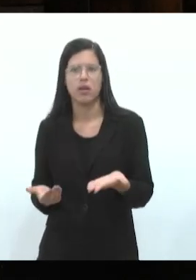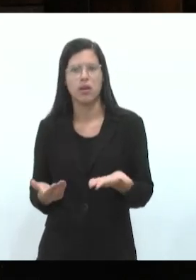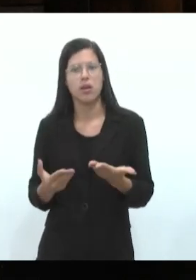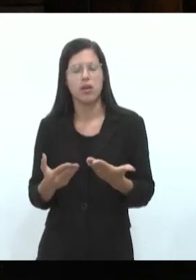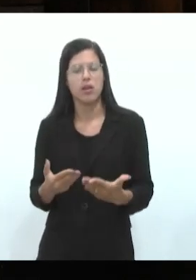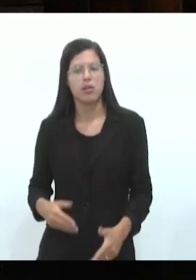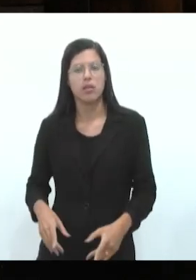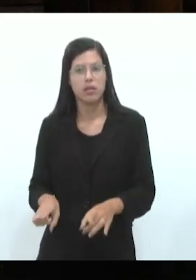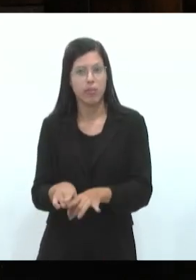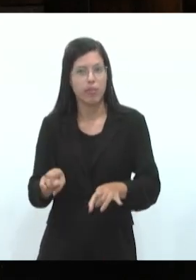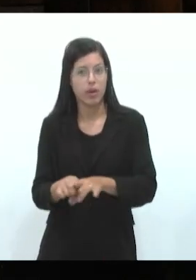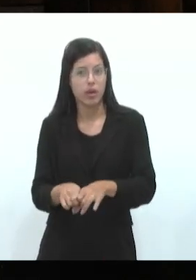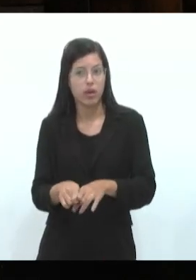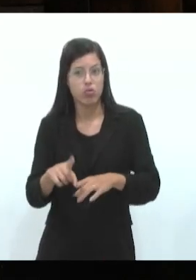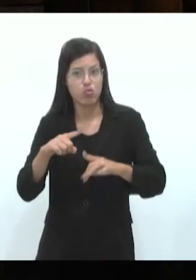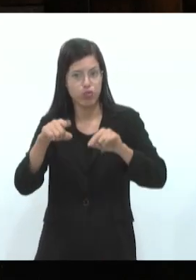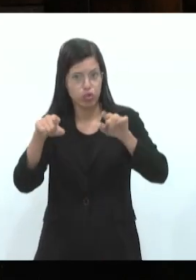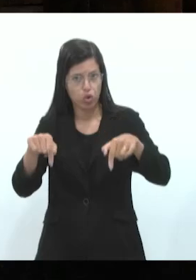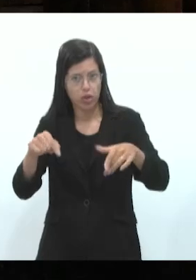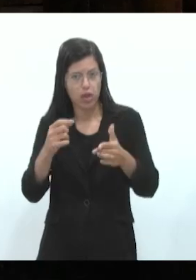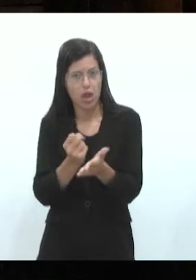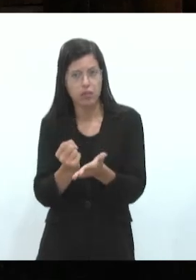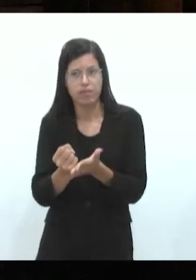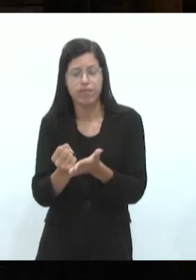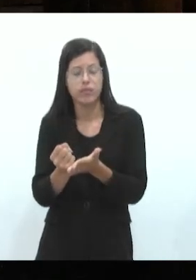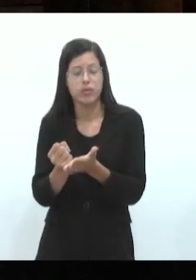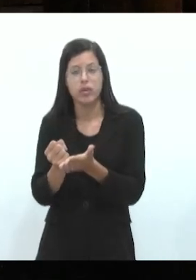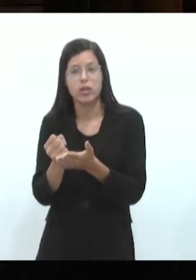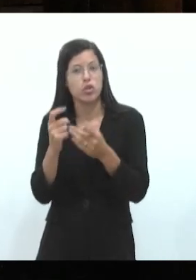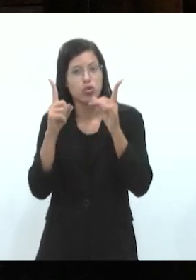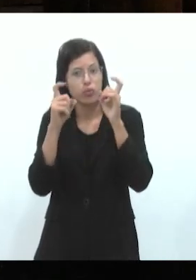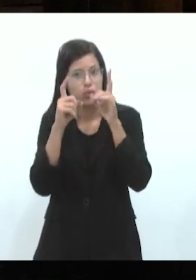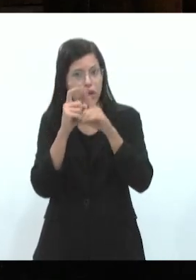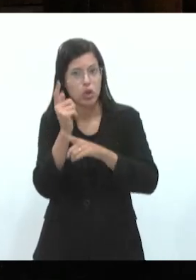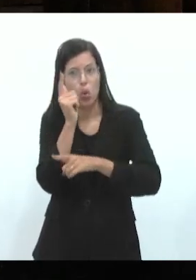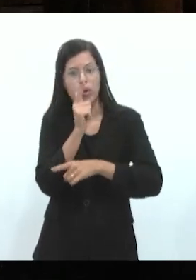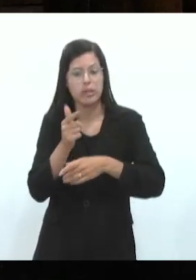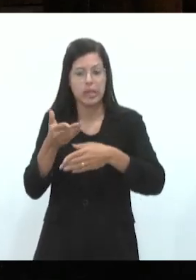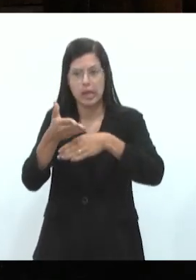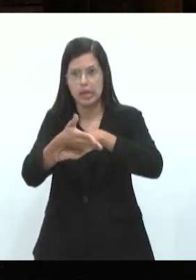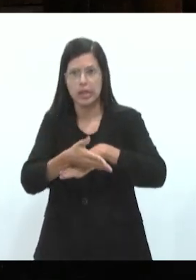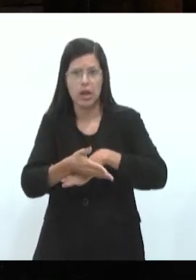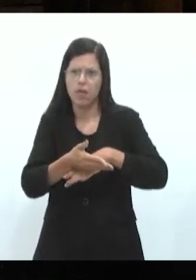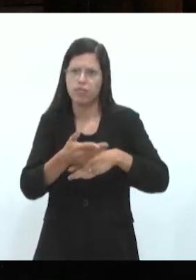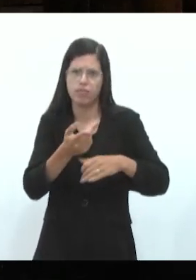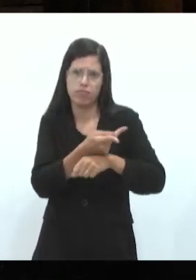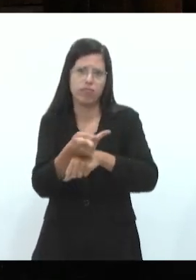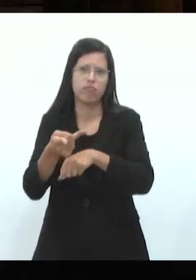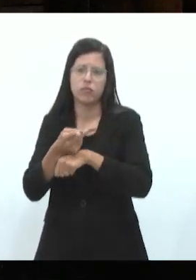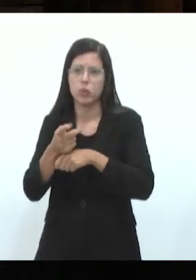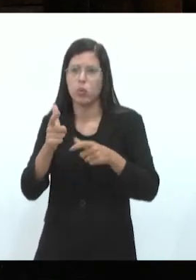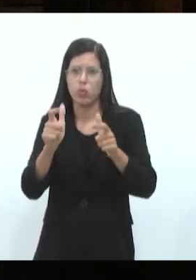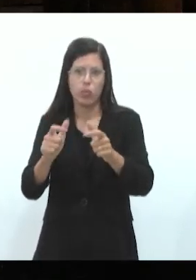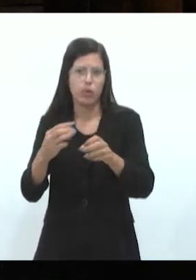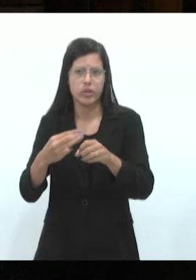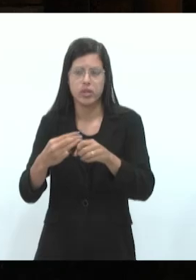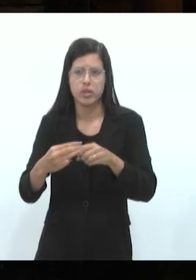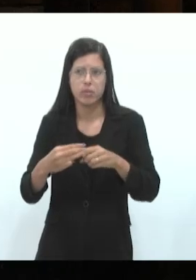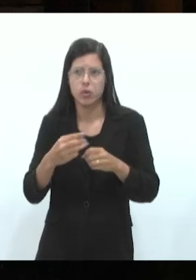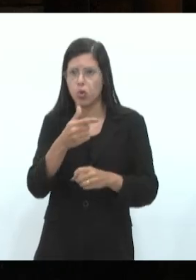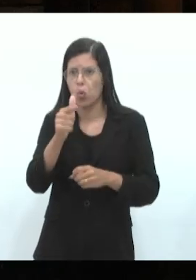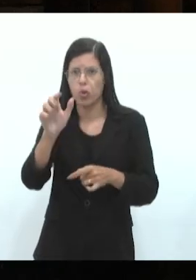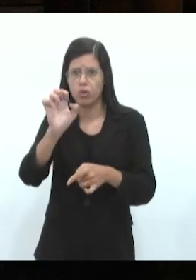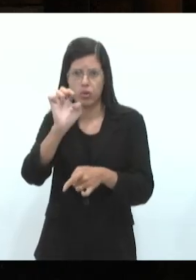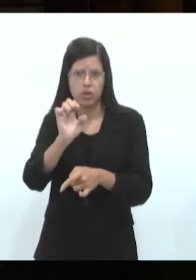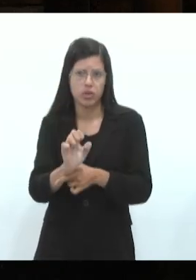empregados têm dificuldade de chegar no local de trabalho. Então, vão procurar um município fora do Estado do Rio de Janeiro e um Estado